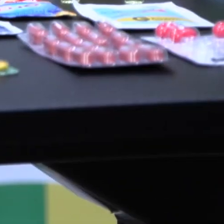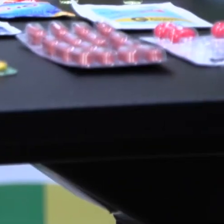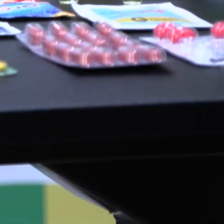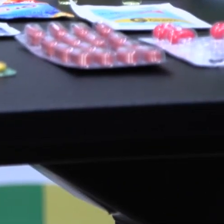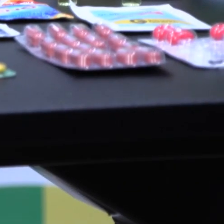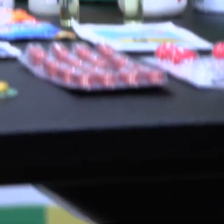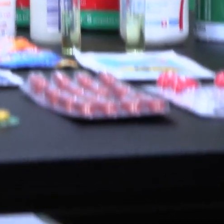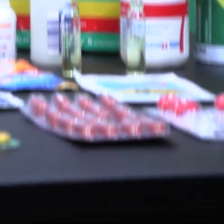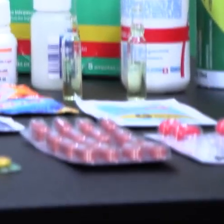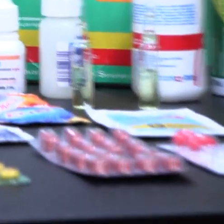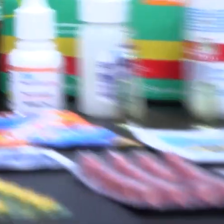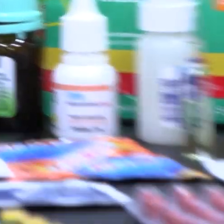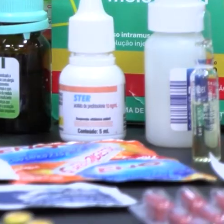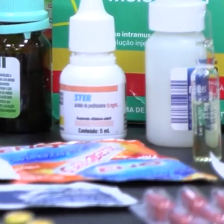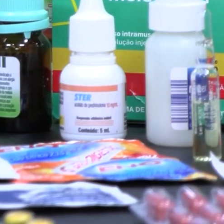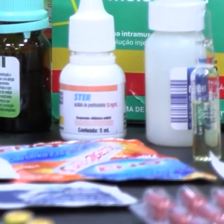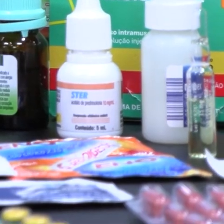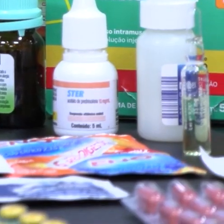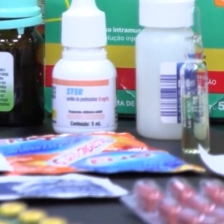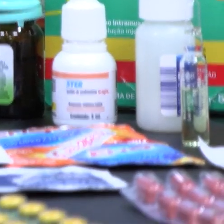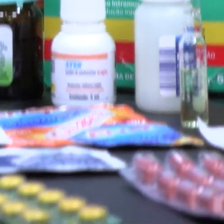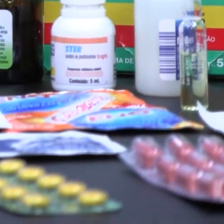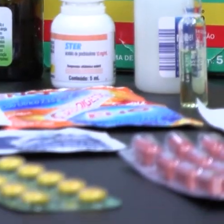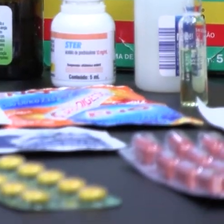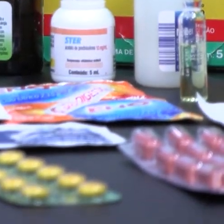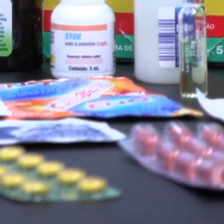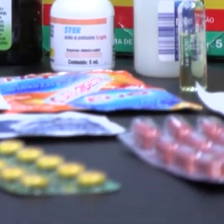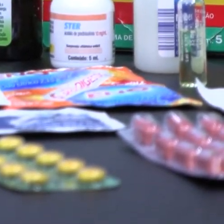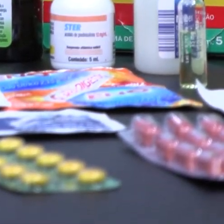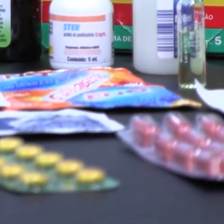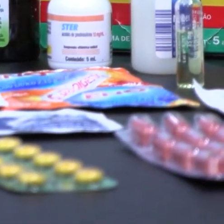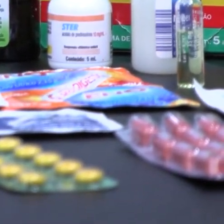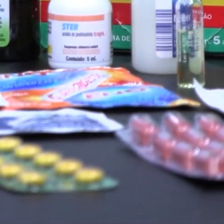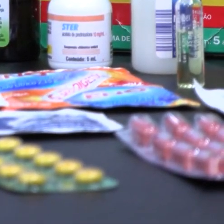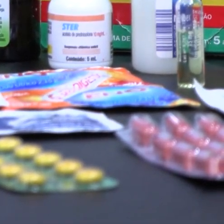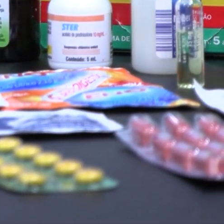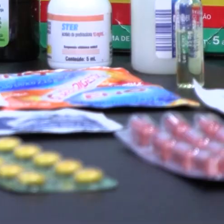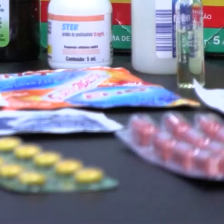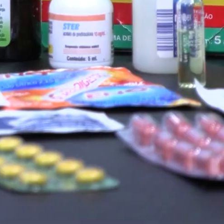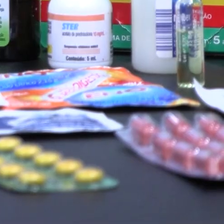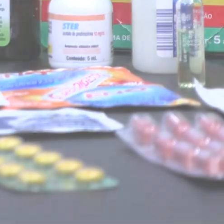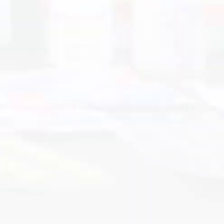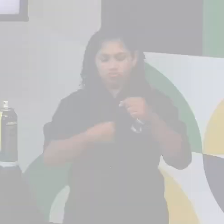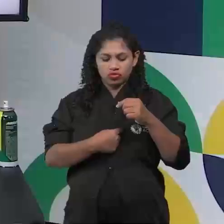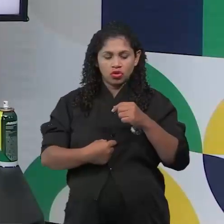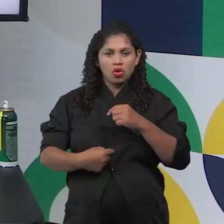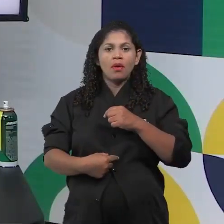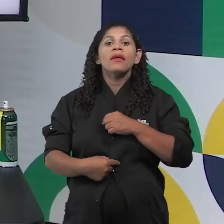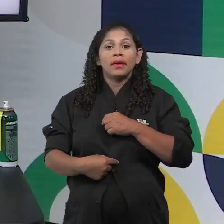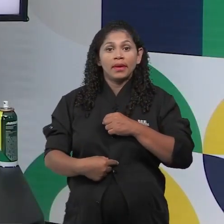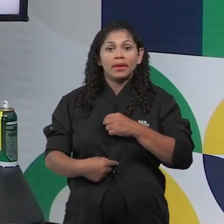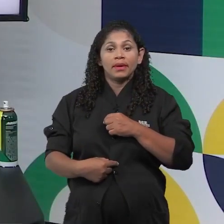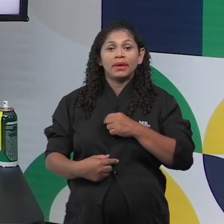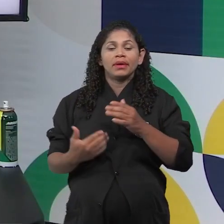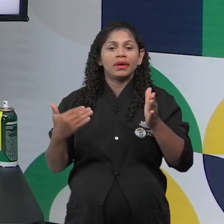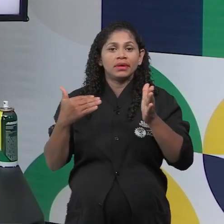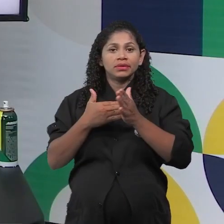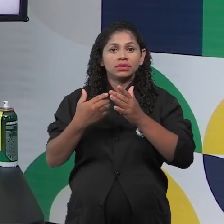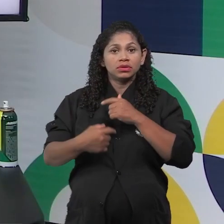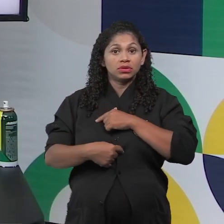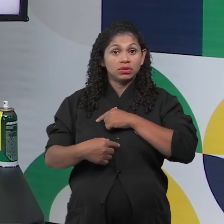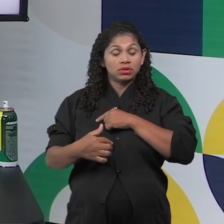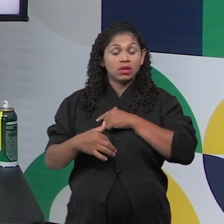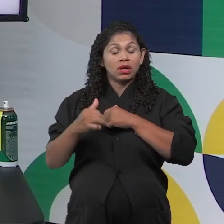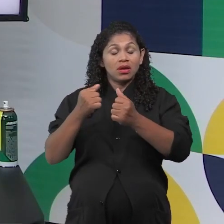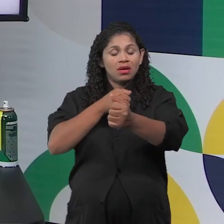Então, quando a gente toma um medicamento oral, a gente tem que tomar, ele passa por todo o nosso sistema gastrointestinal até ele cair na